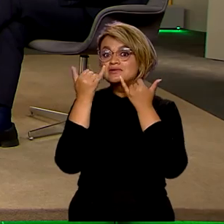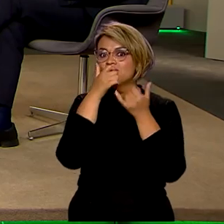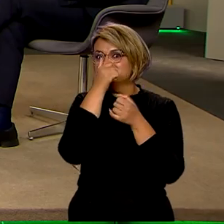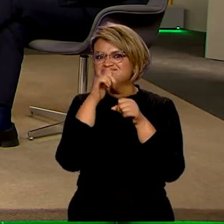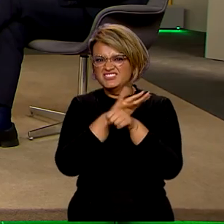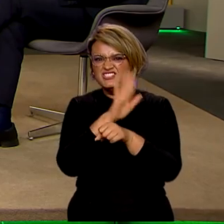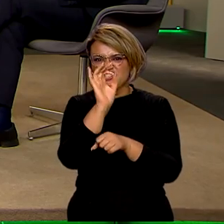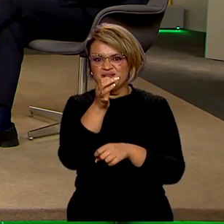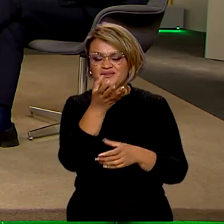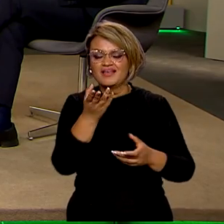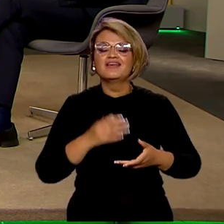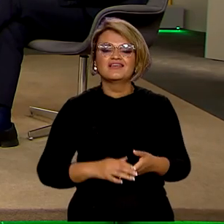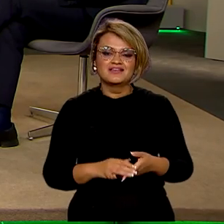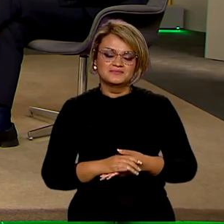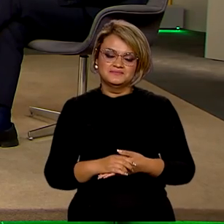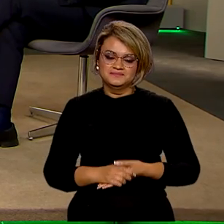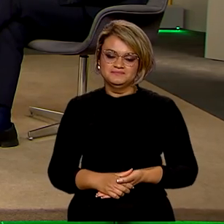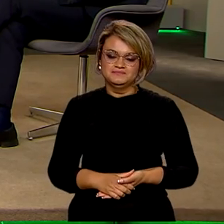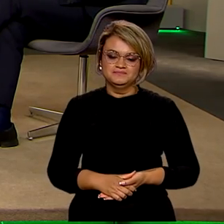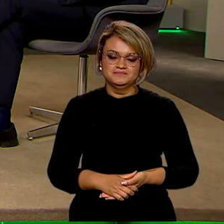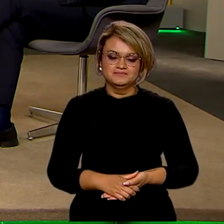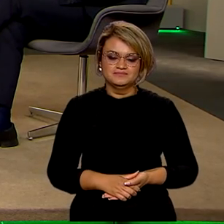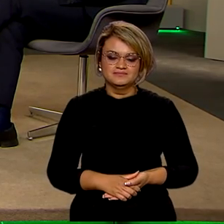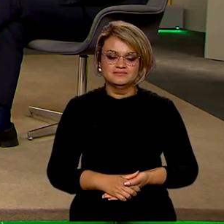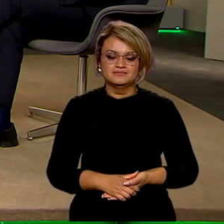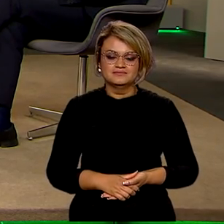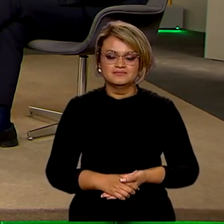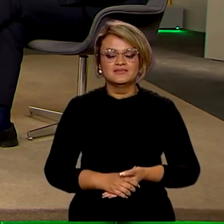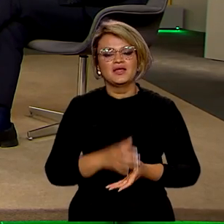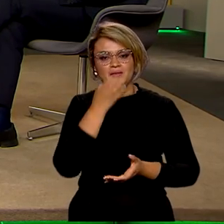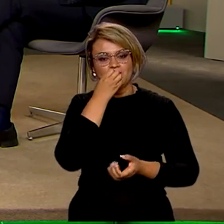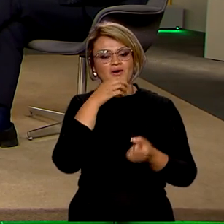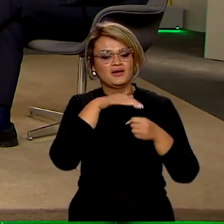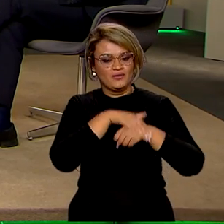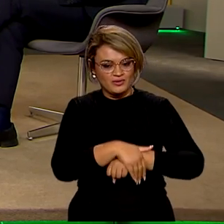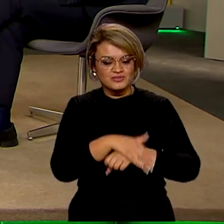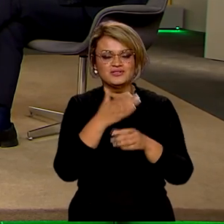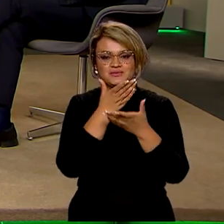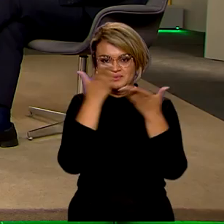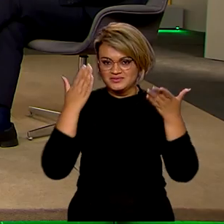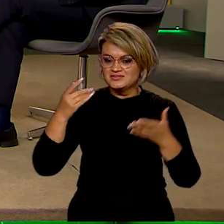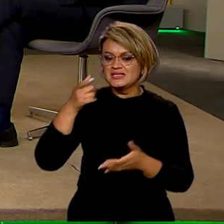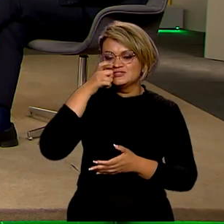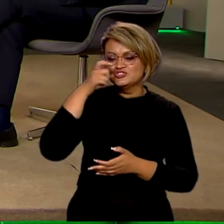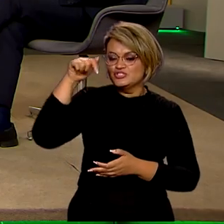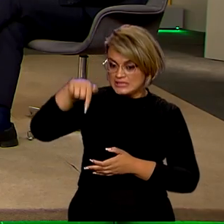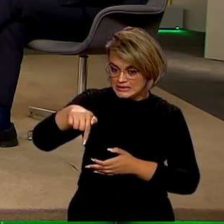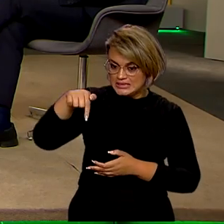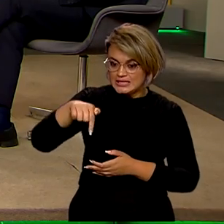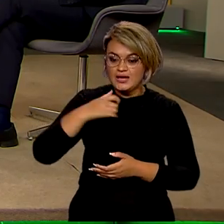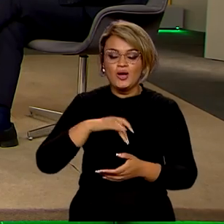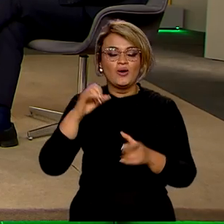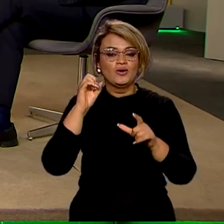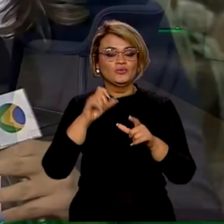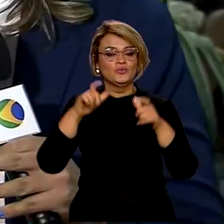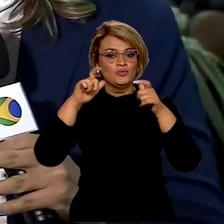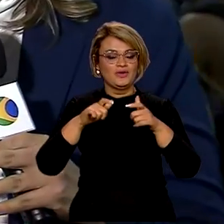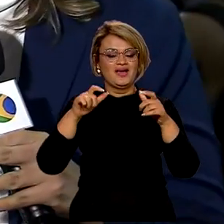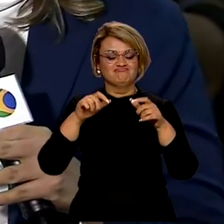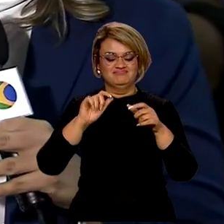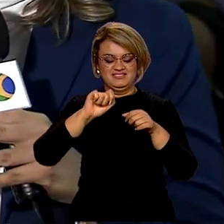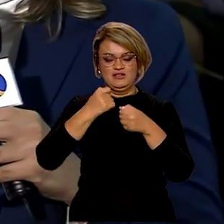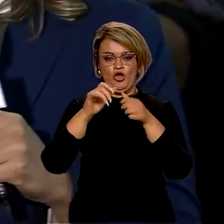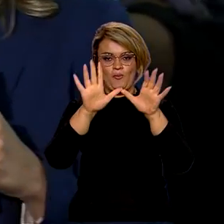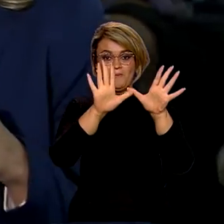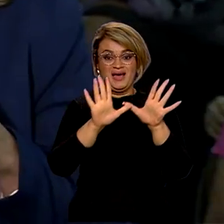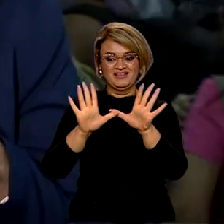cheio, hein, onde você está? Boa noite, Ana, Roberto. Uma boa noite a todos que nos assistem. Olha, eu estou aqui no pavilhão do Parque da